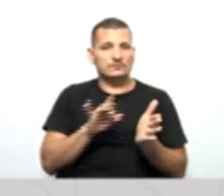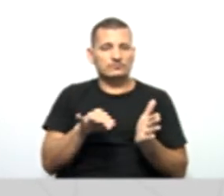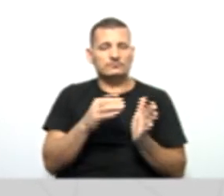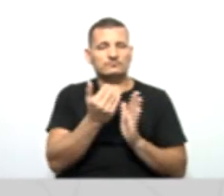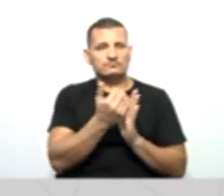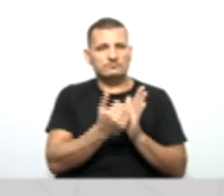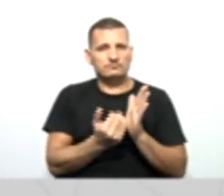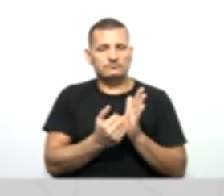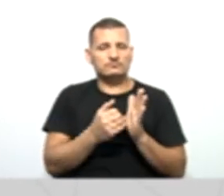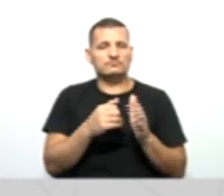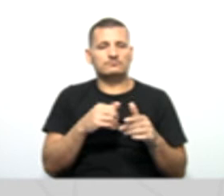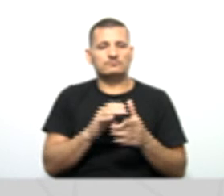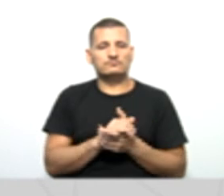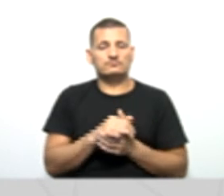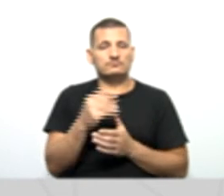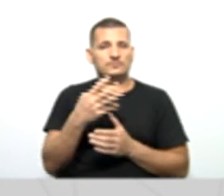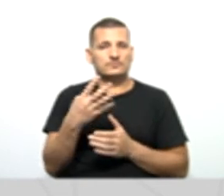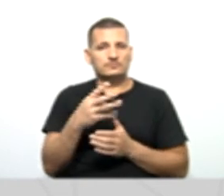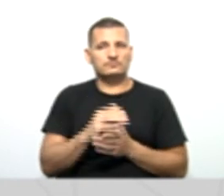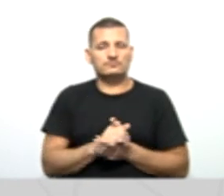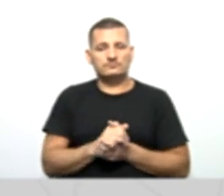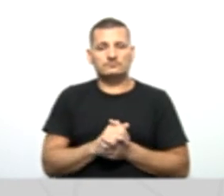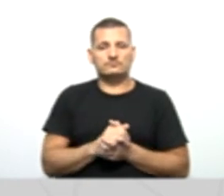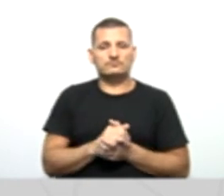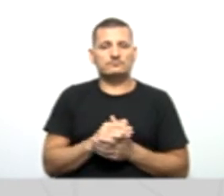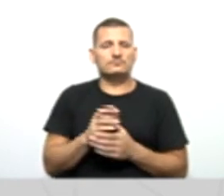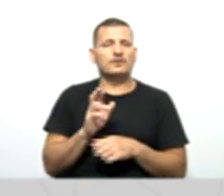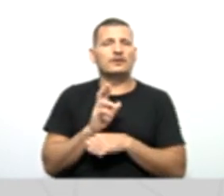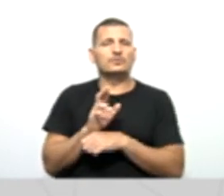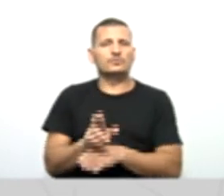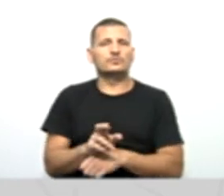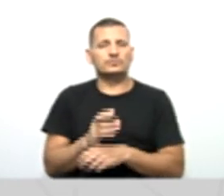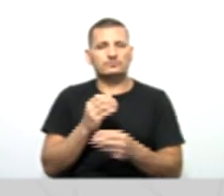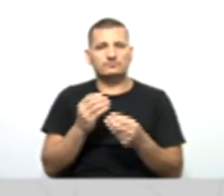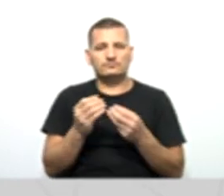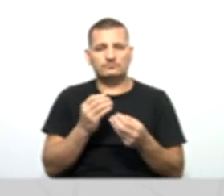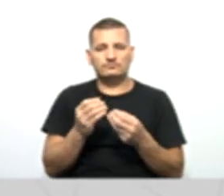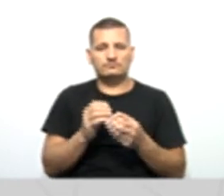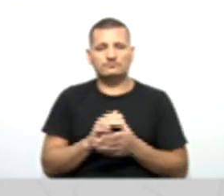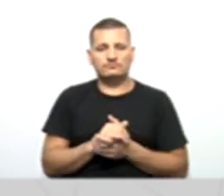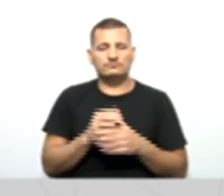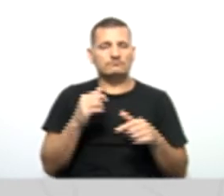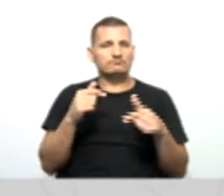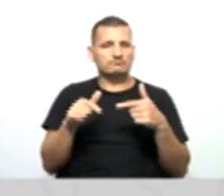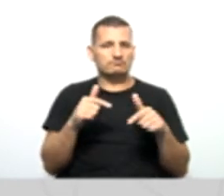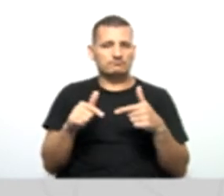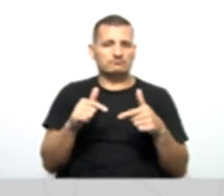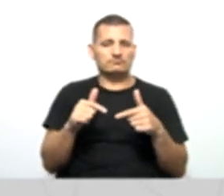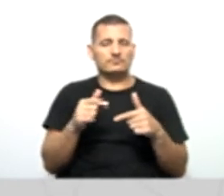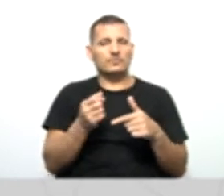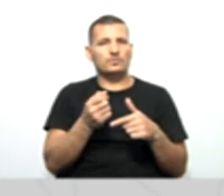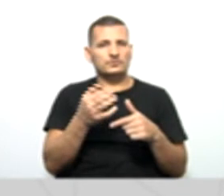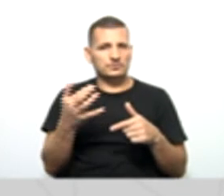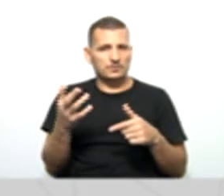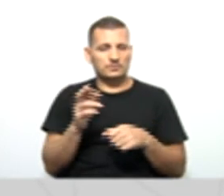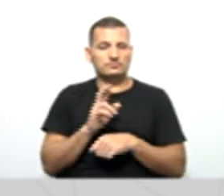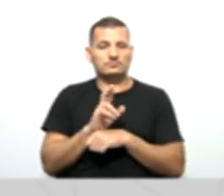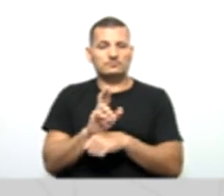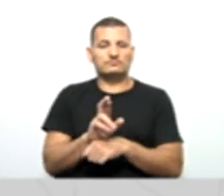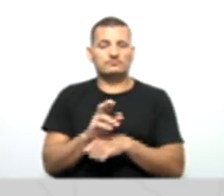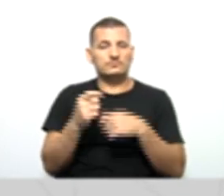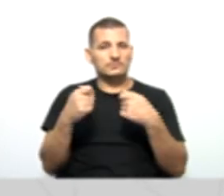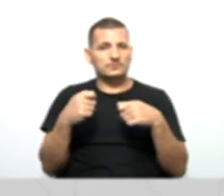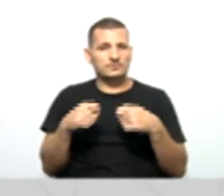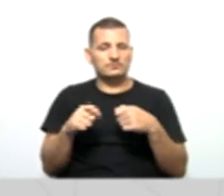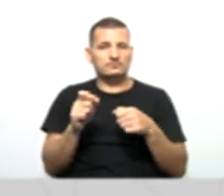atividade. Quarta dica, estimar os recursos das atividades. Estimar o tipo e a quantidade de recursos necessários para